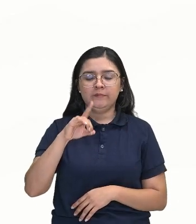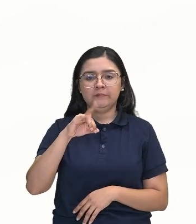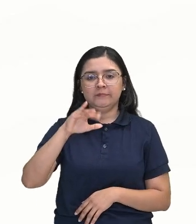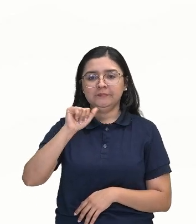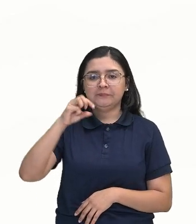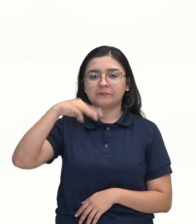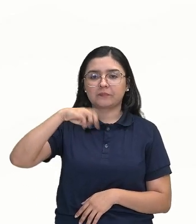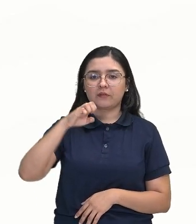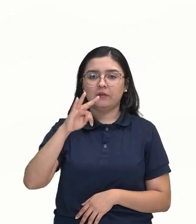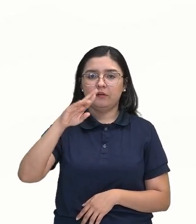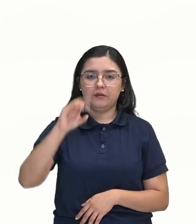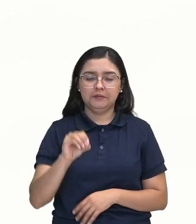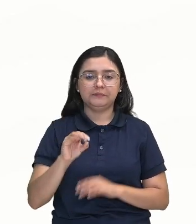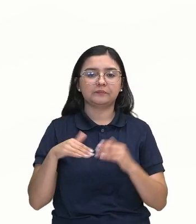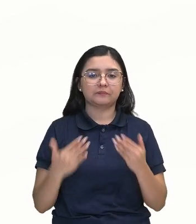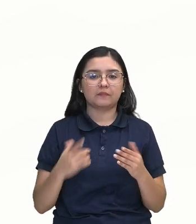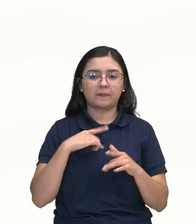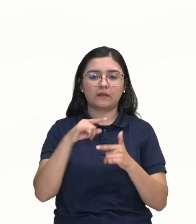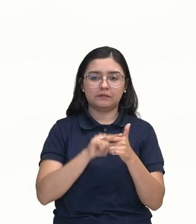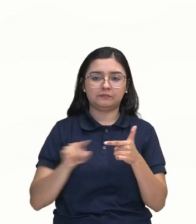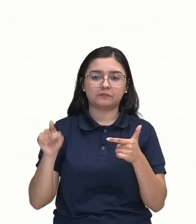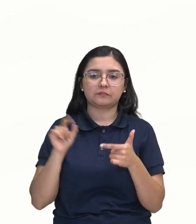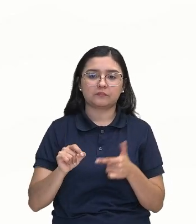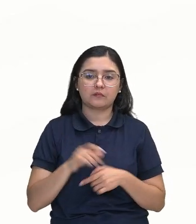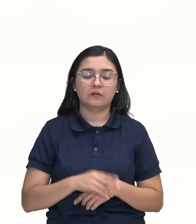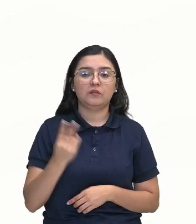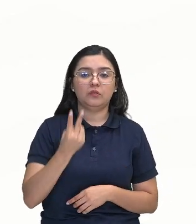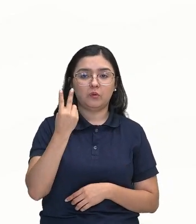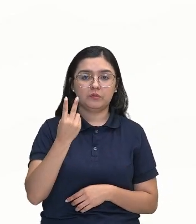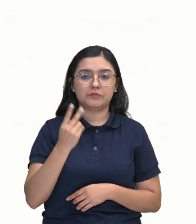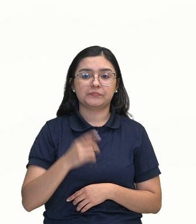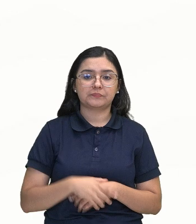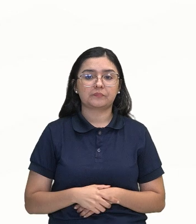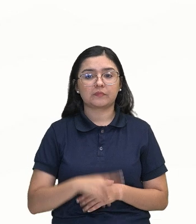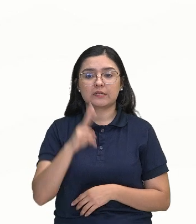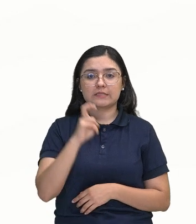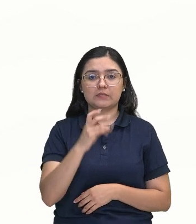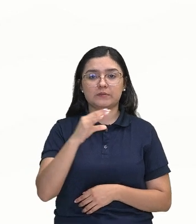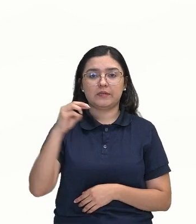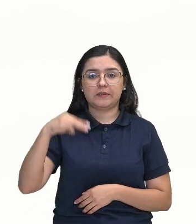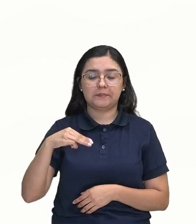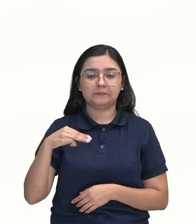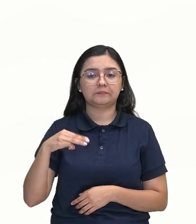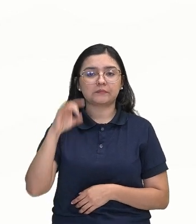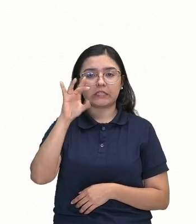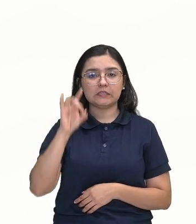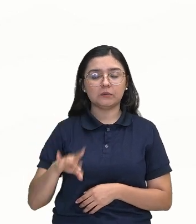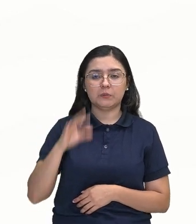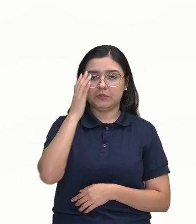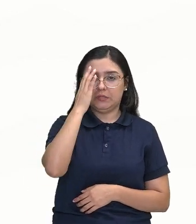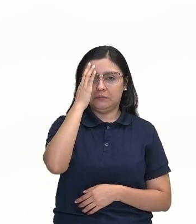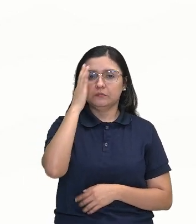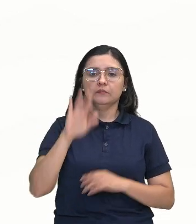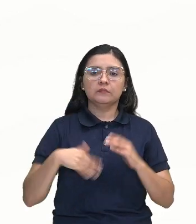Então, aqui nesse caso, a gente dividiria em 2 raios de 5 centímetros cada um deles. E aí,